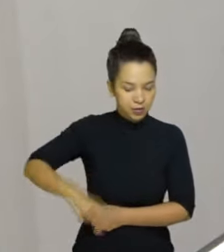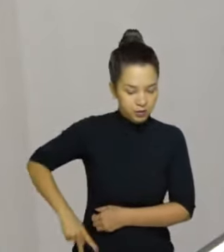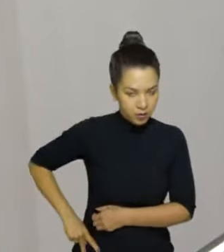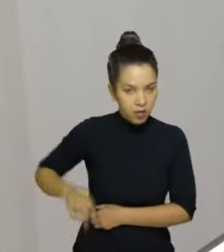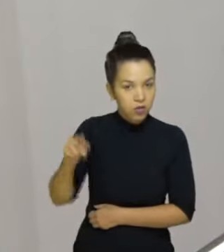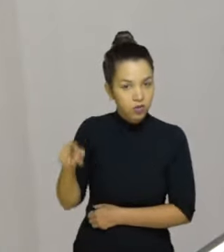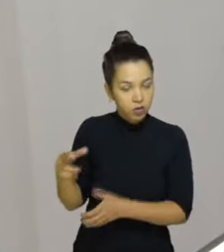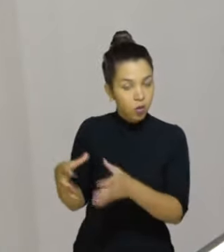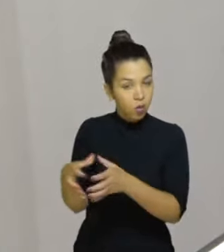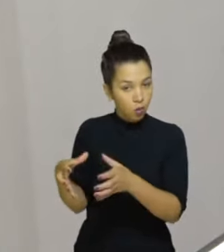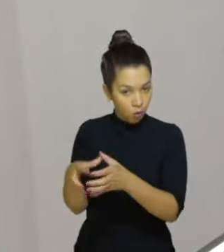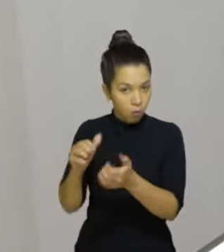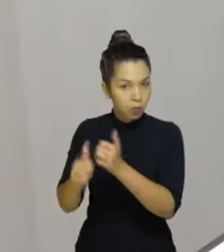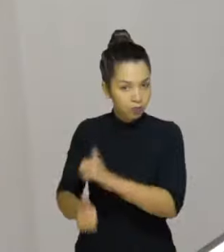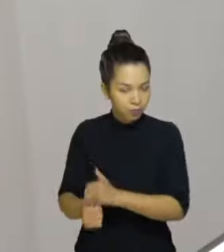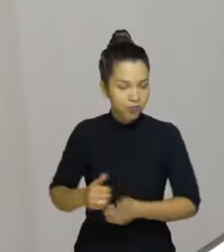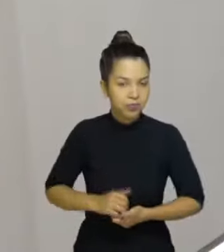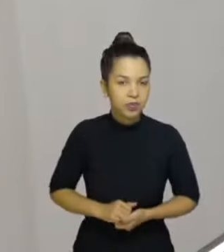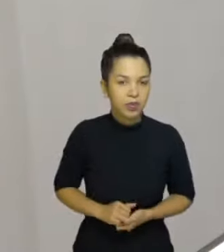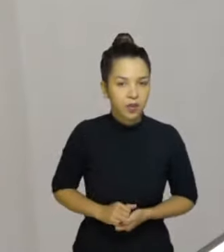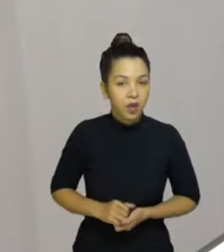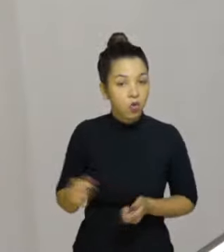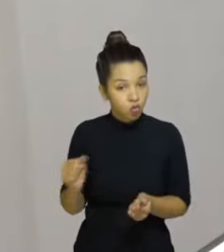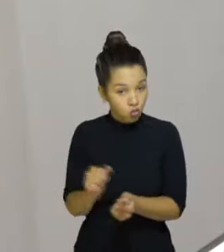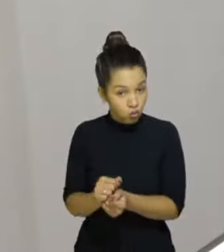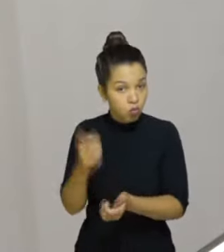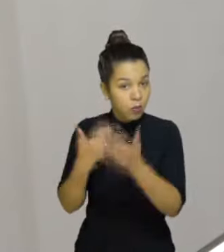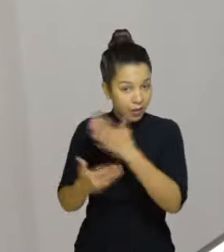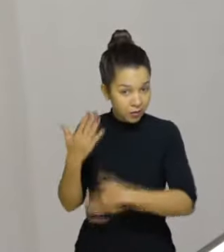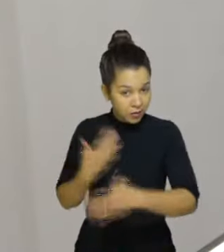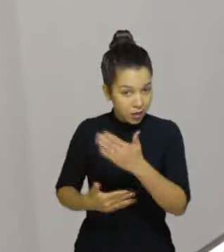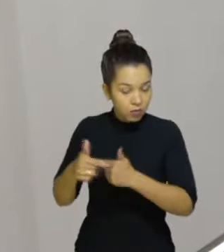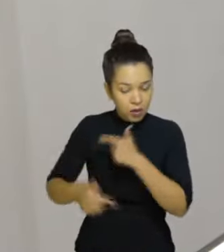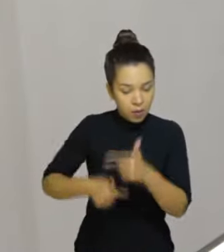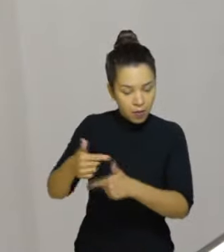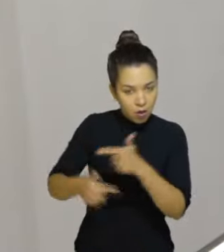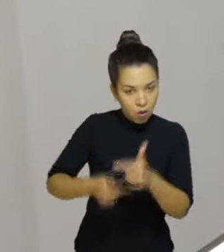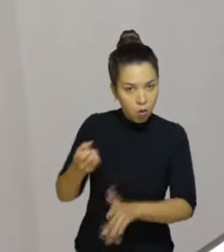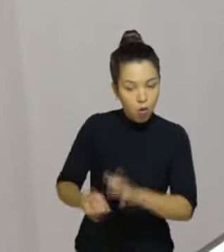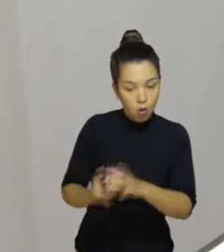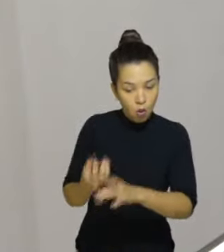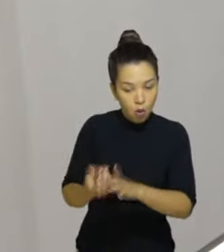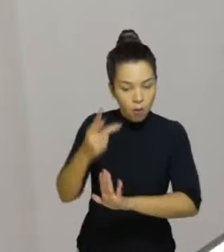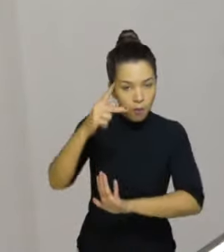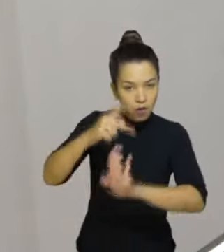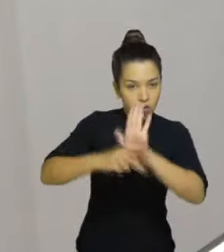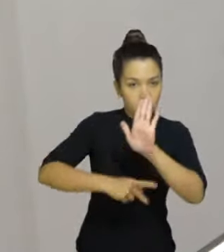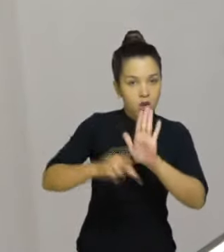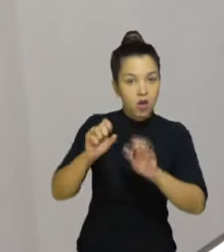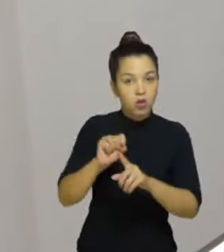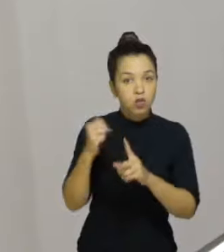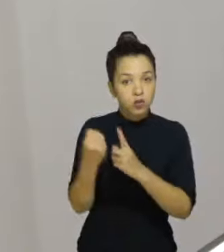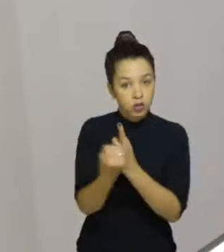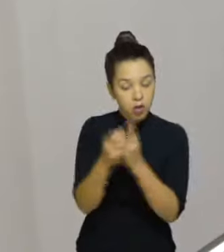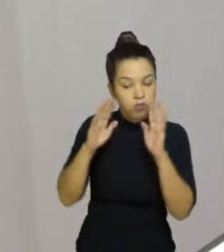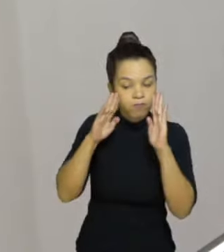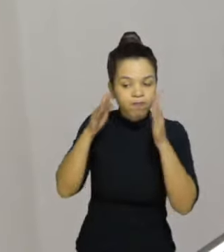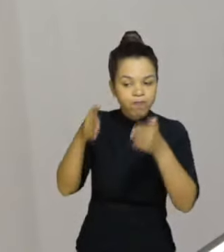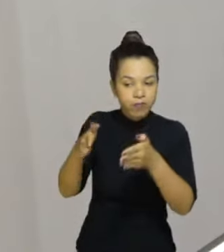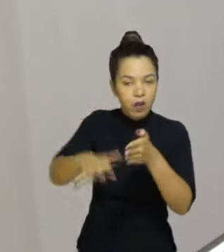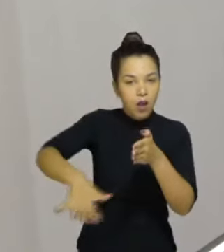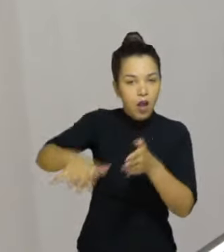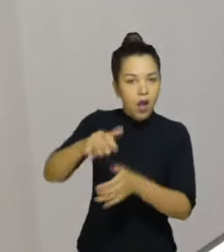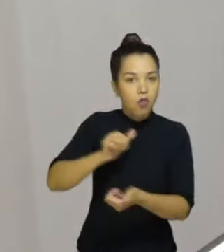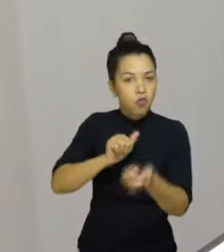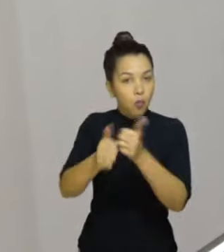Junto com ele, criamos diversos projetos sociais voltados ao esporte no município de Palhoça, na forma